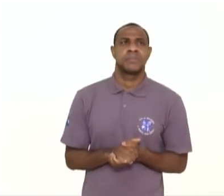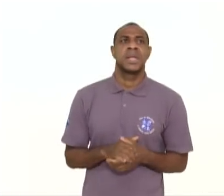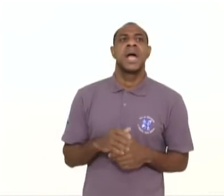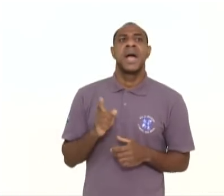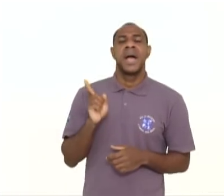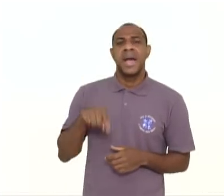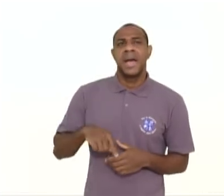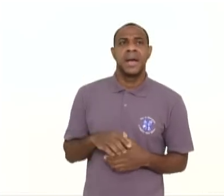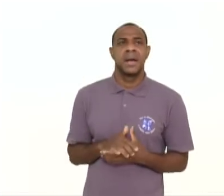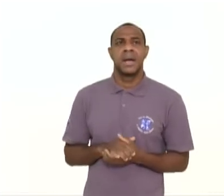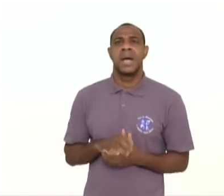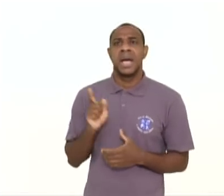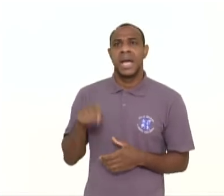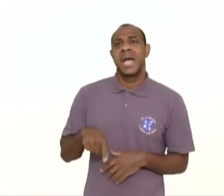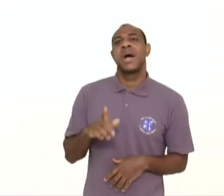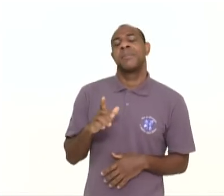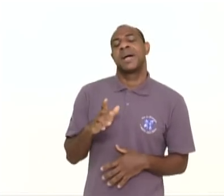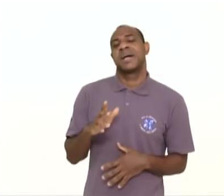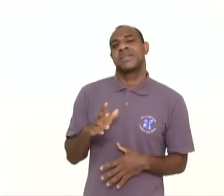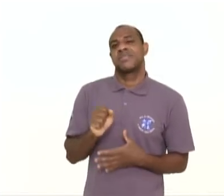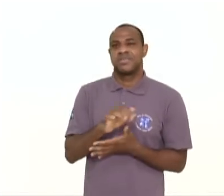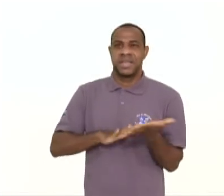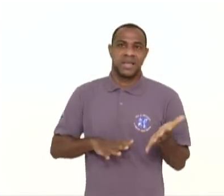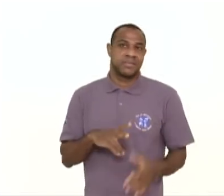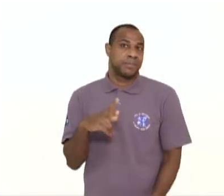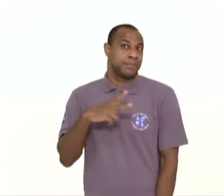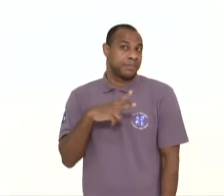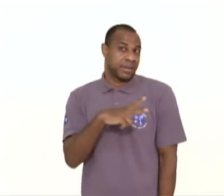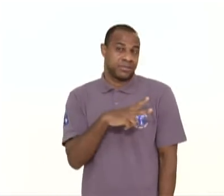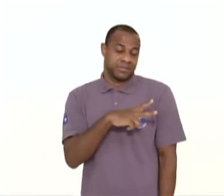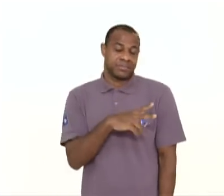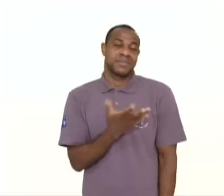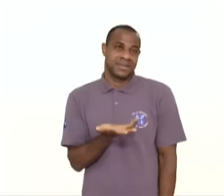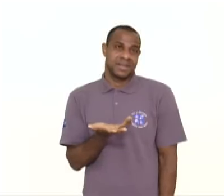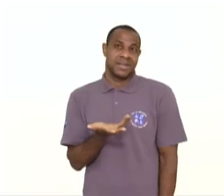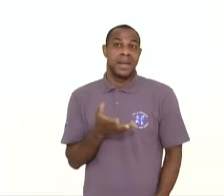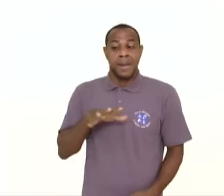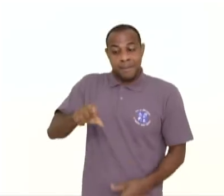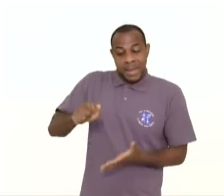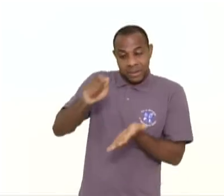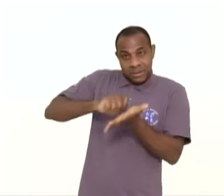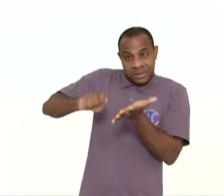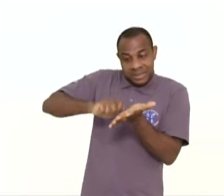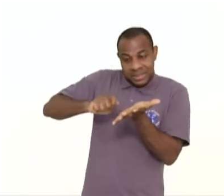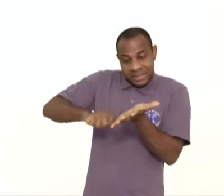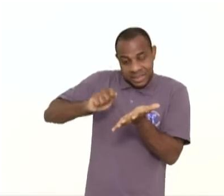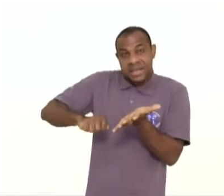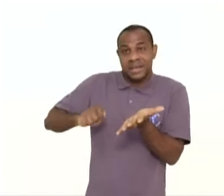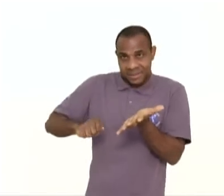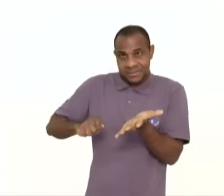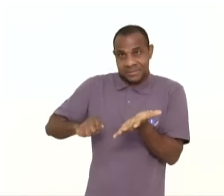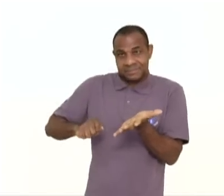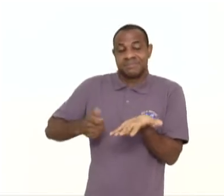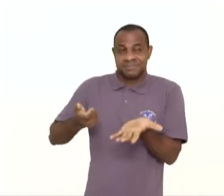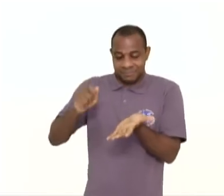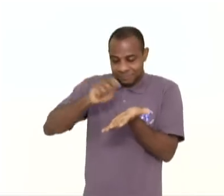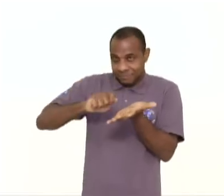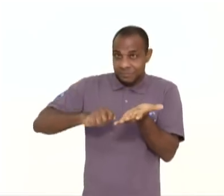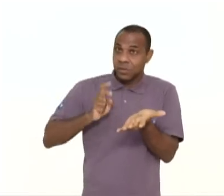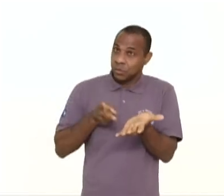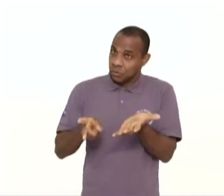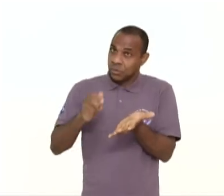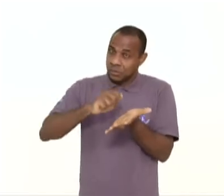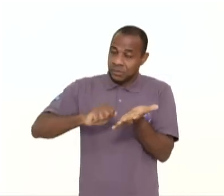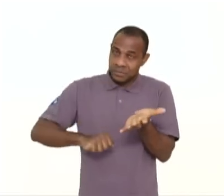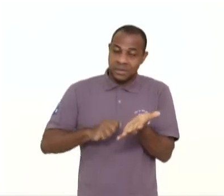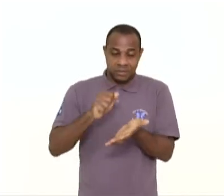atividade pessoal, de cunho pessoal, né? Então já pega seu caderno, continua nas anotações lá da disciplina de Educação Física, continua anotando,